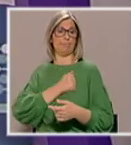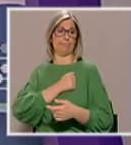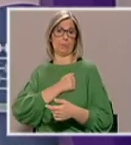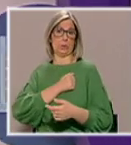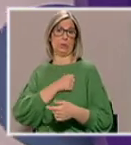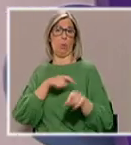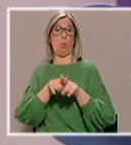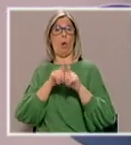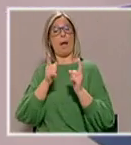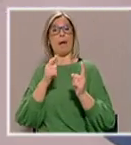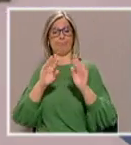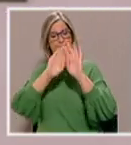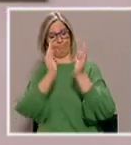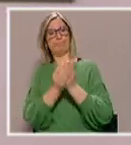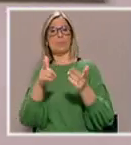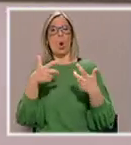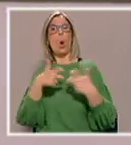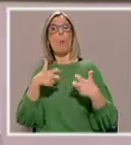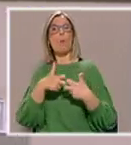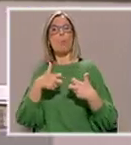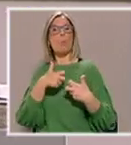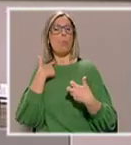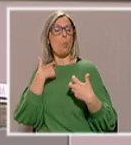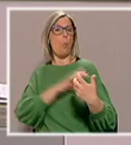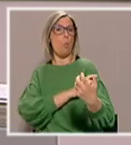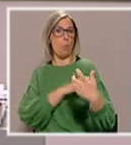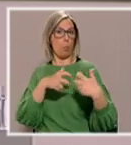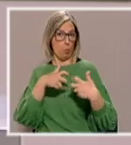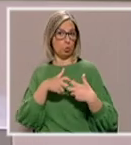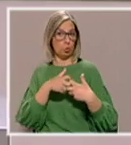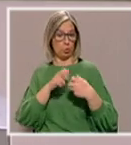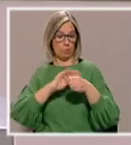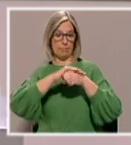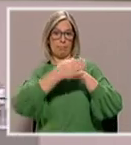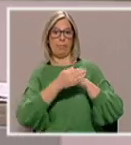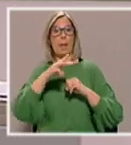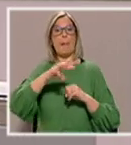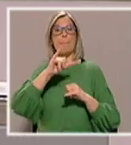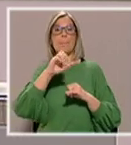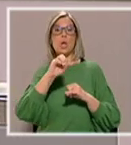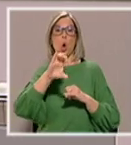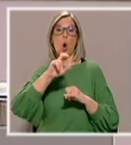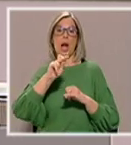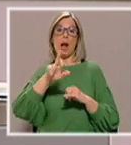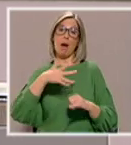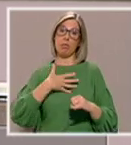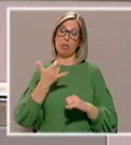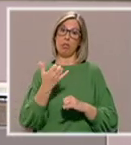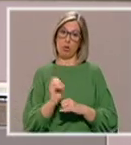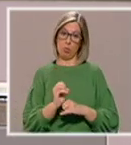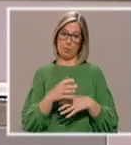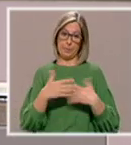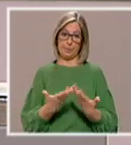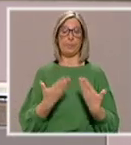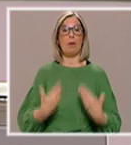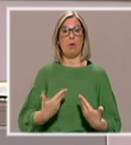Vamos então agora sintetizar aqui um pouco as ideias e perceber cada uma das etapas deste ciclo, que, como vocês viram no vídeo, correspondiam aqui